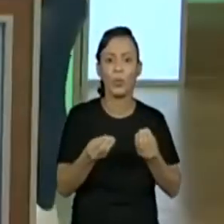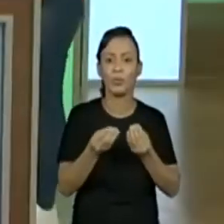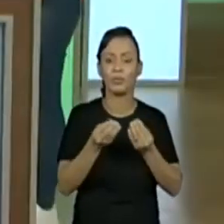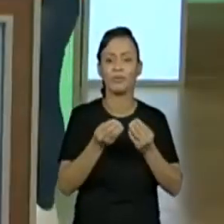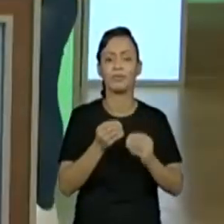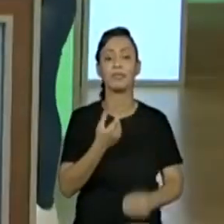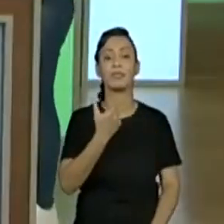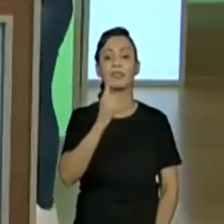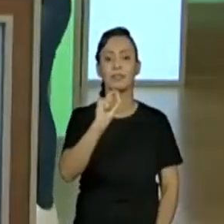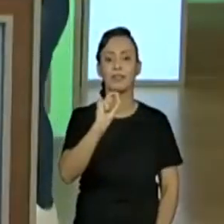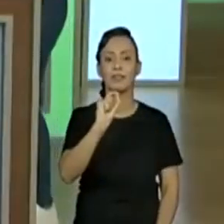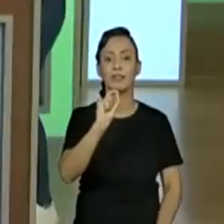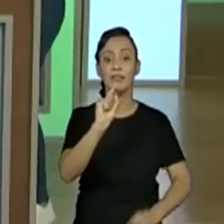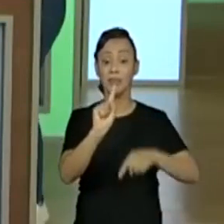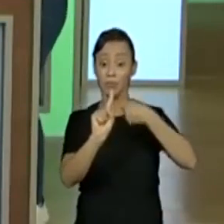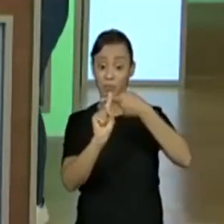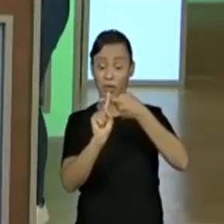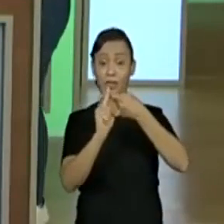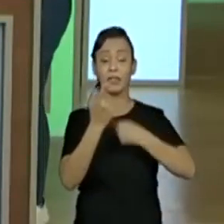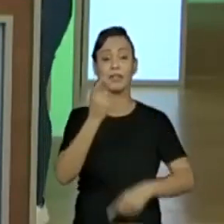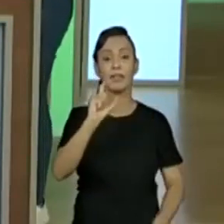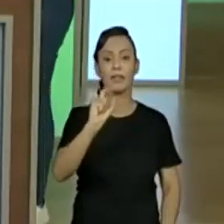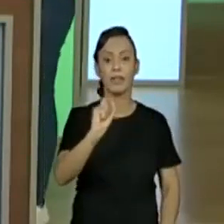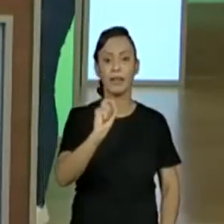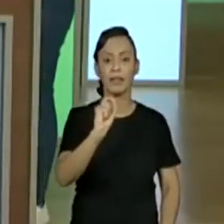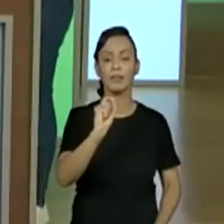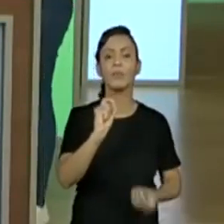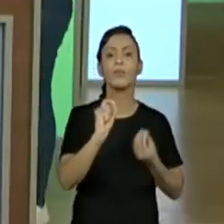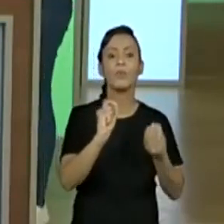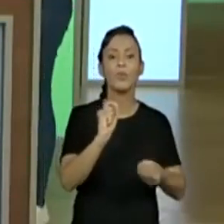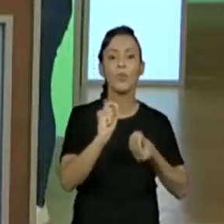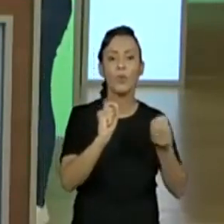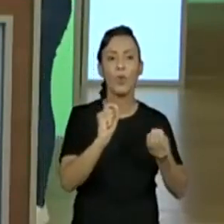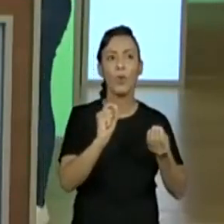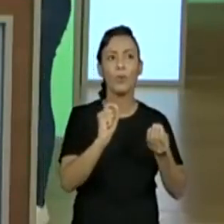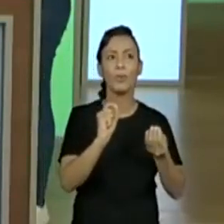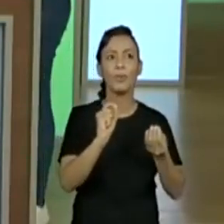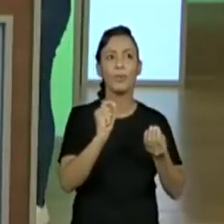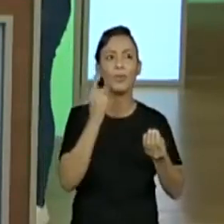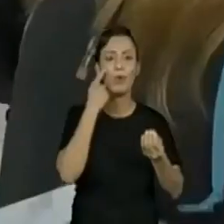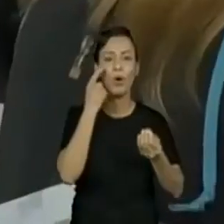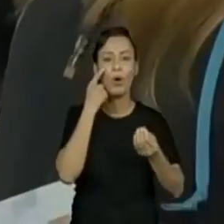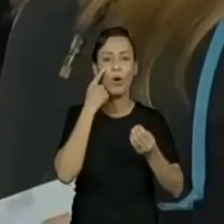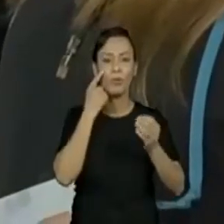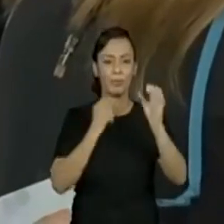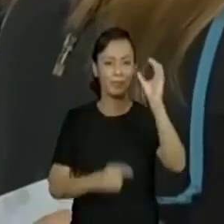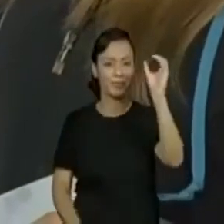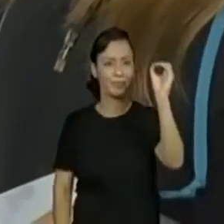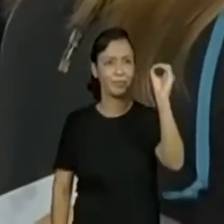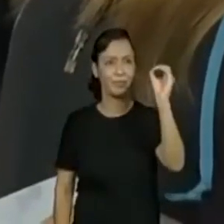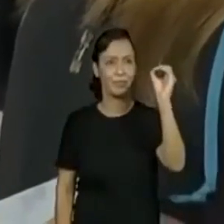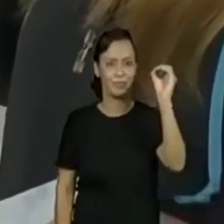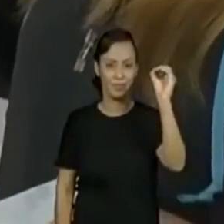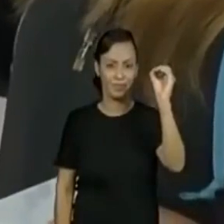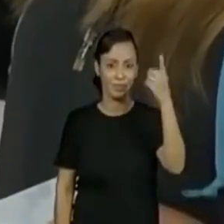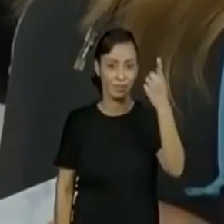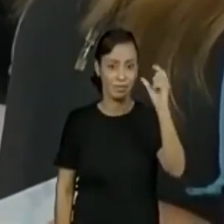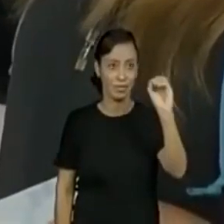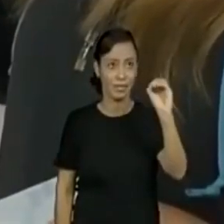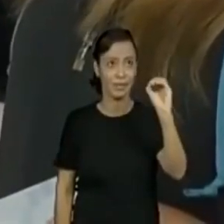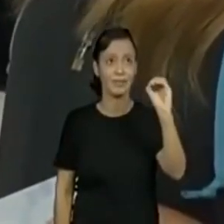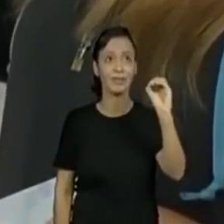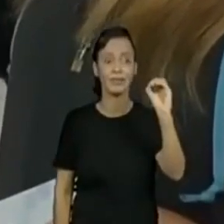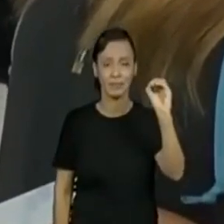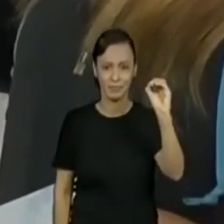E se eu acrescentar mais 10, eu já tenho uma dezena. Se eu acrescentar mais uma, observe aqui no quadro. Eu tenho